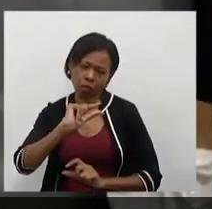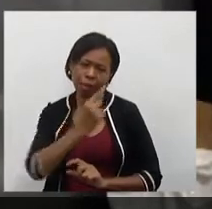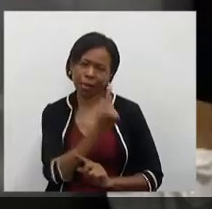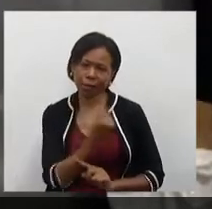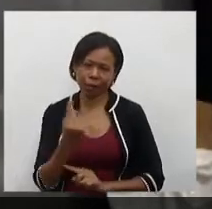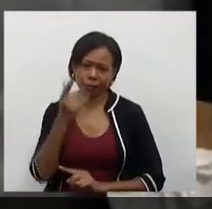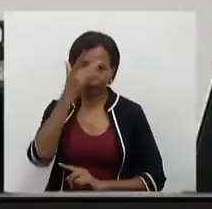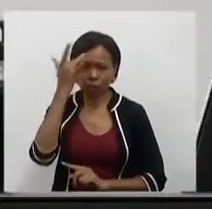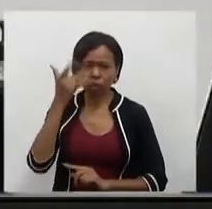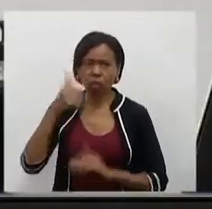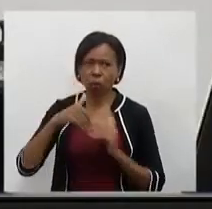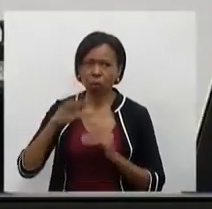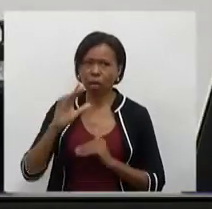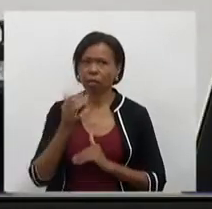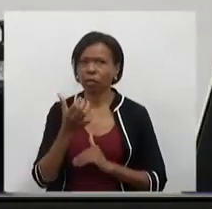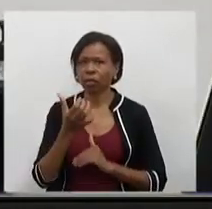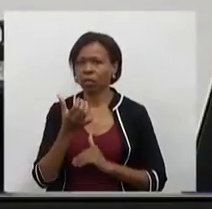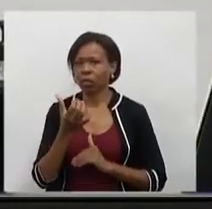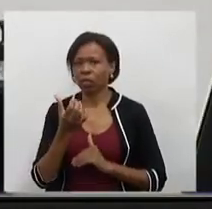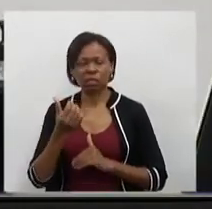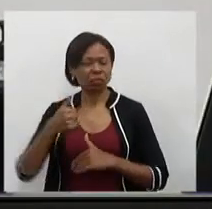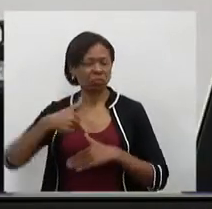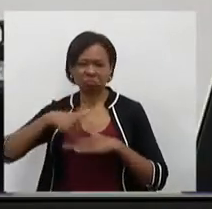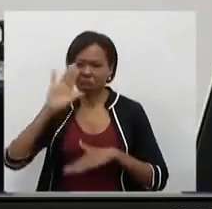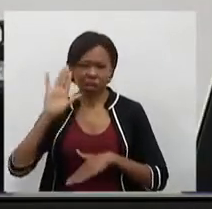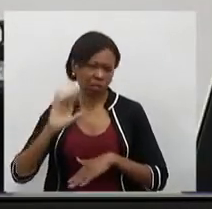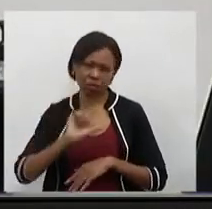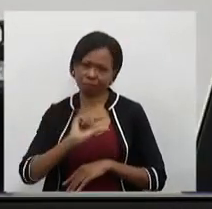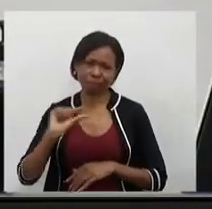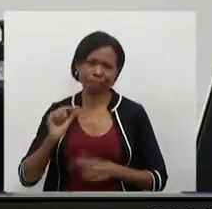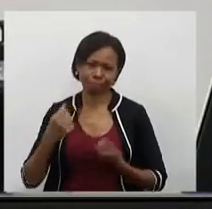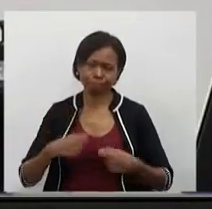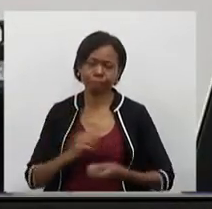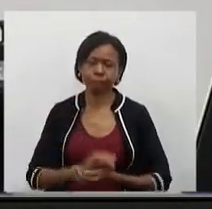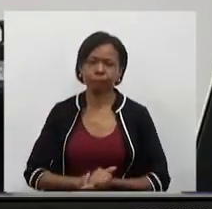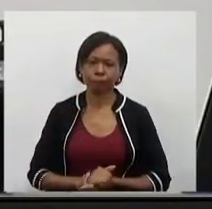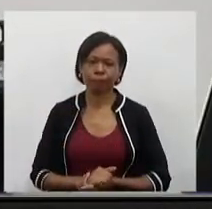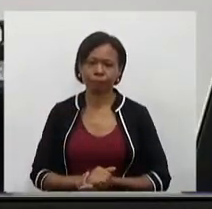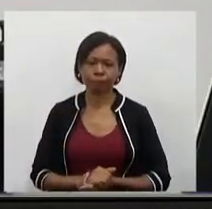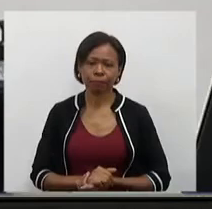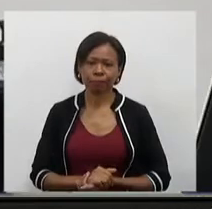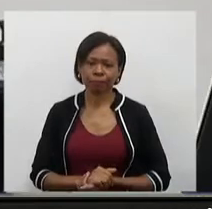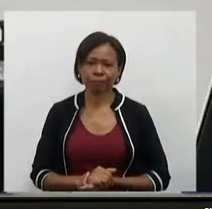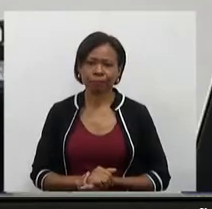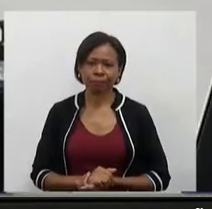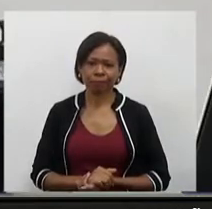Sim. Não, ok. Muito obrigado. Vou passar aqui